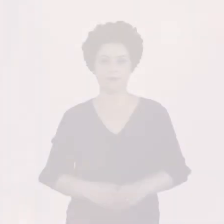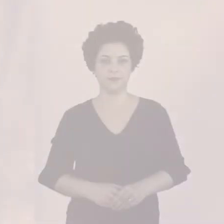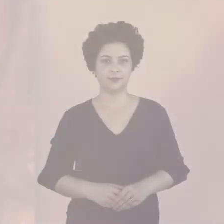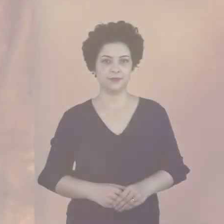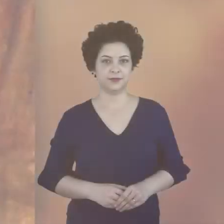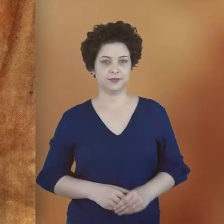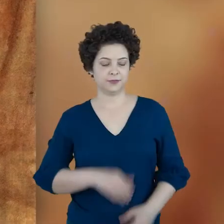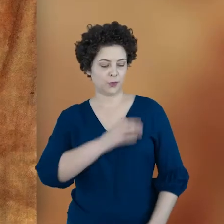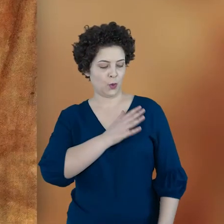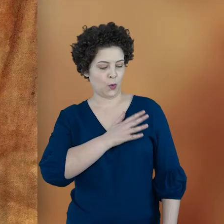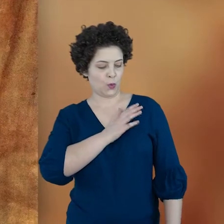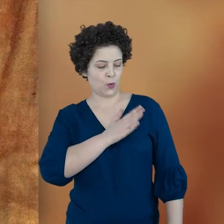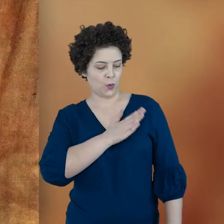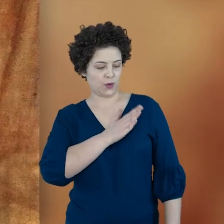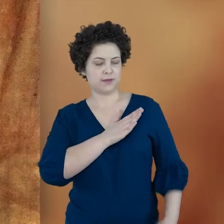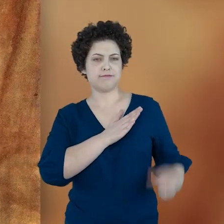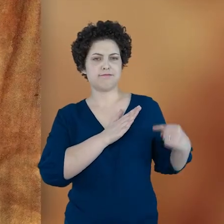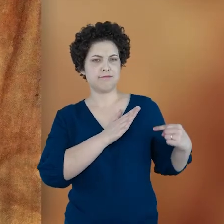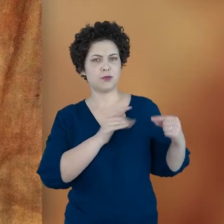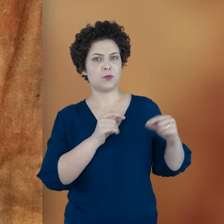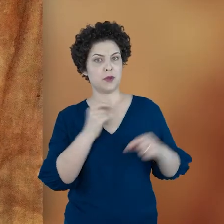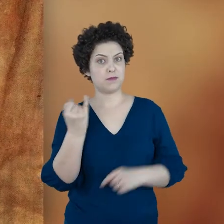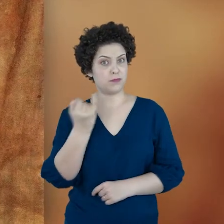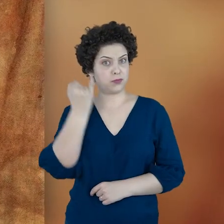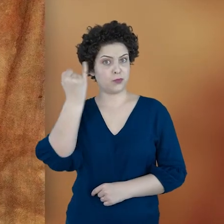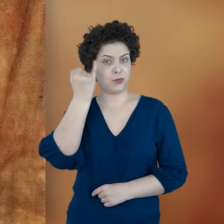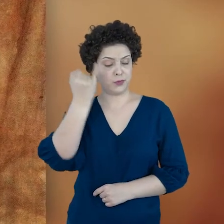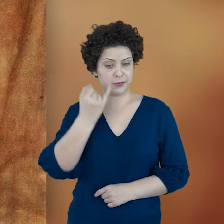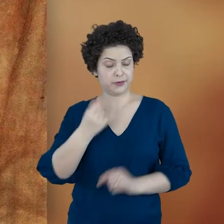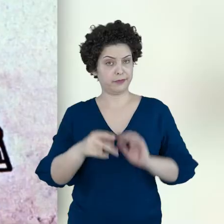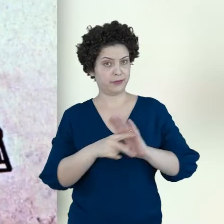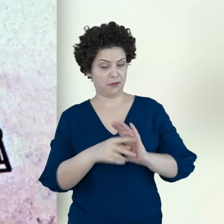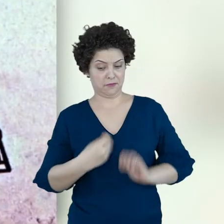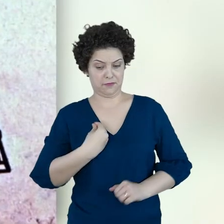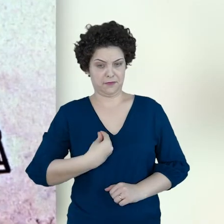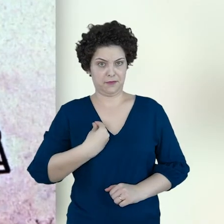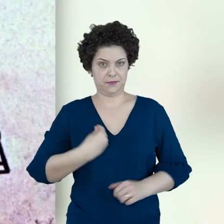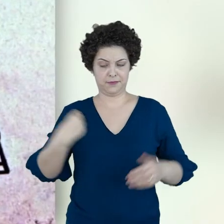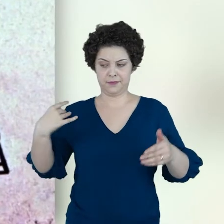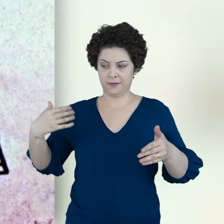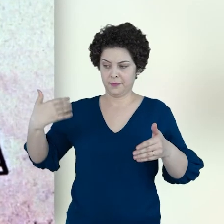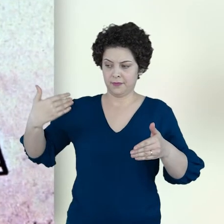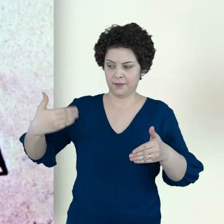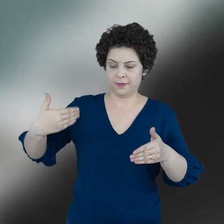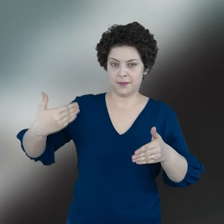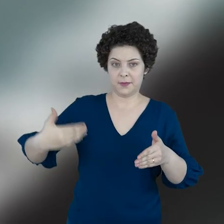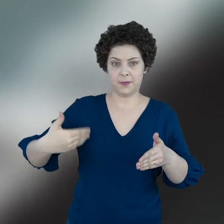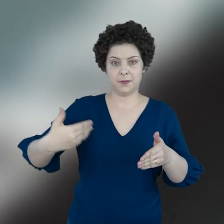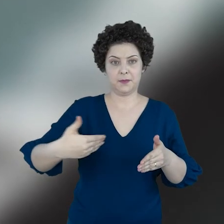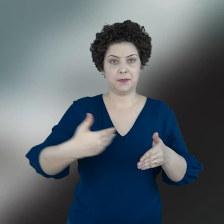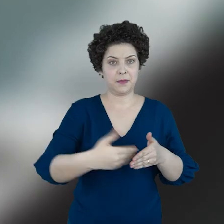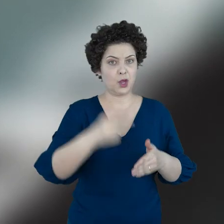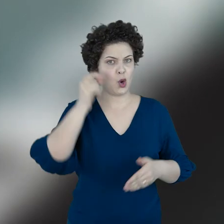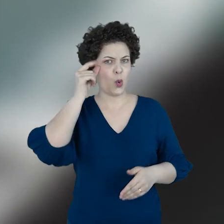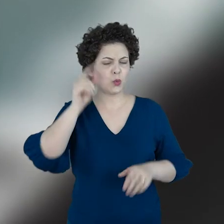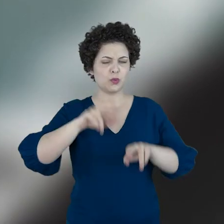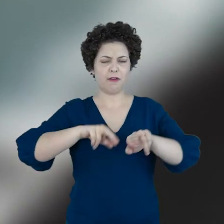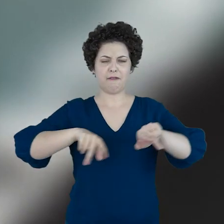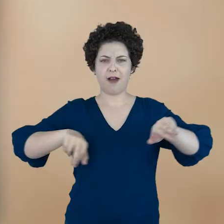O coração foi visto como órgão de importância vital ao longo dos tempos e